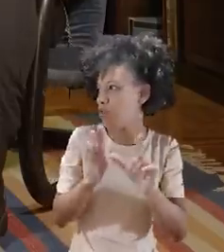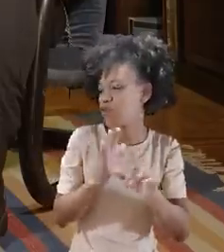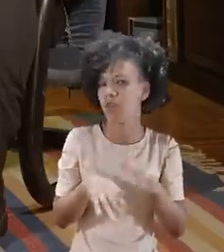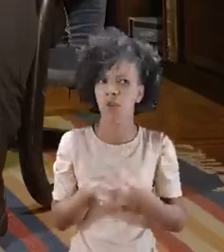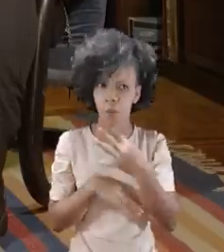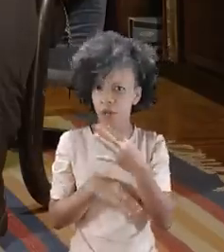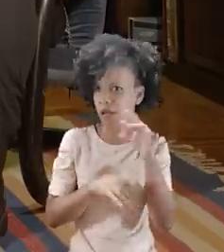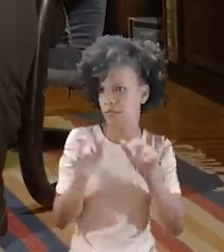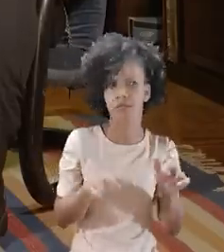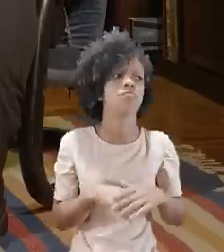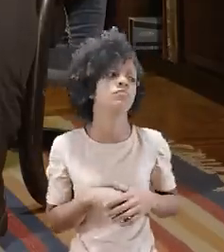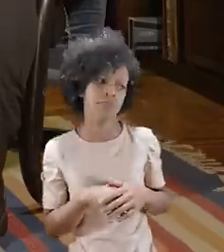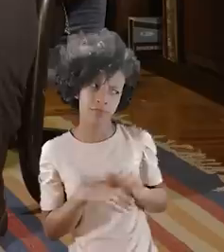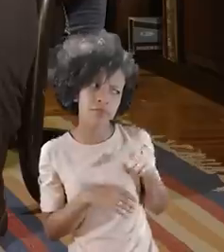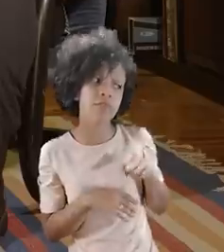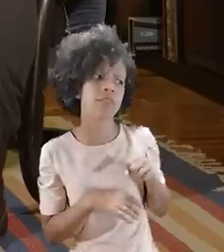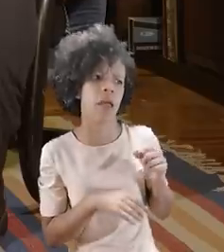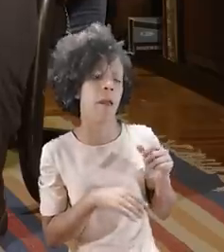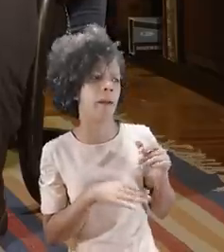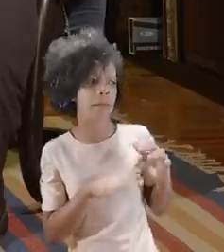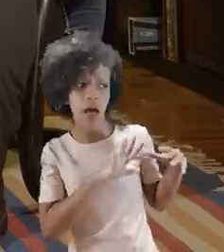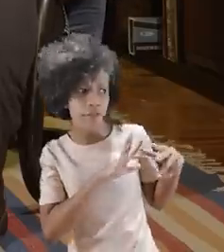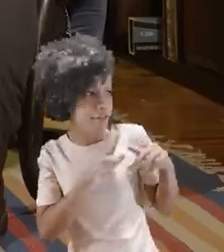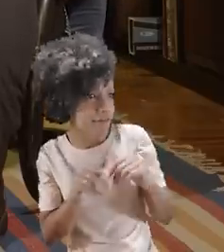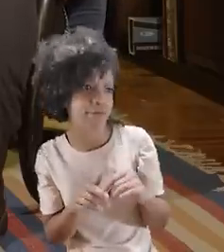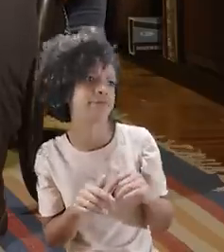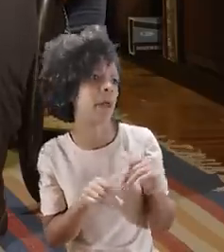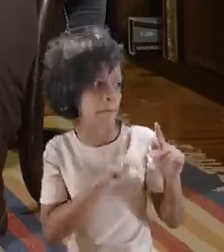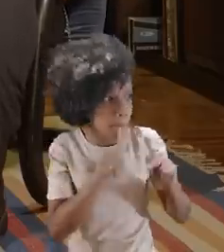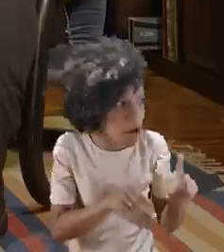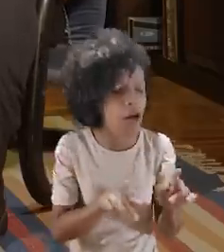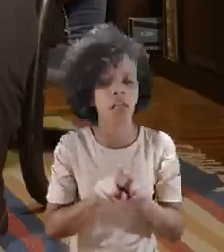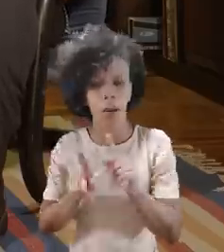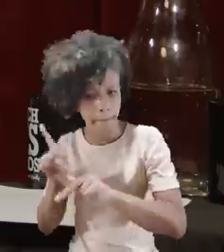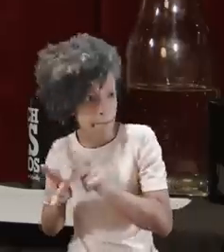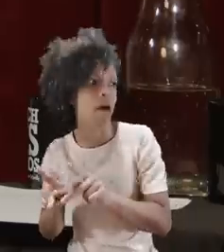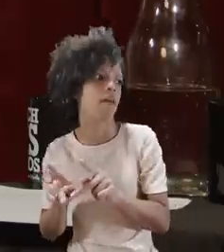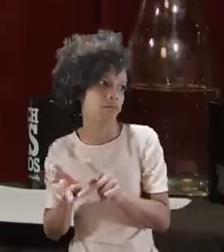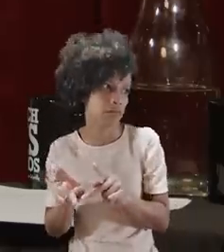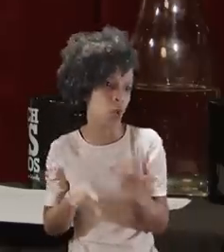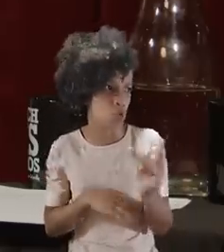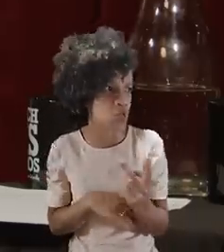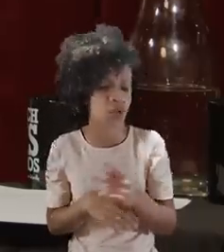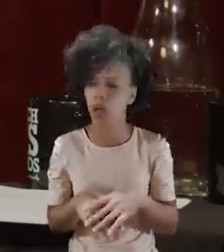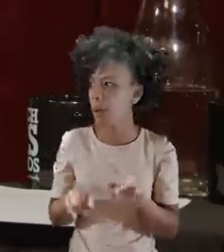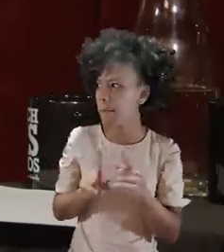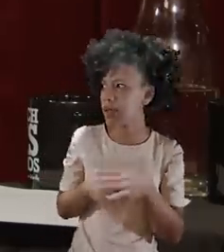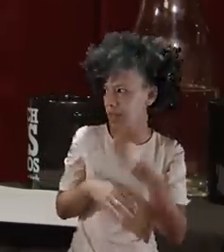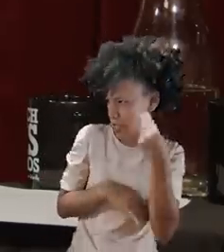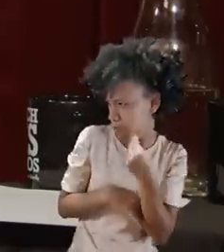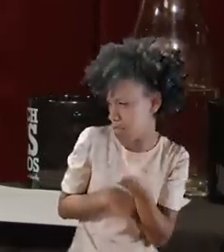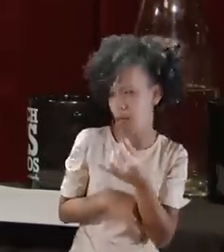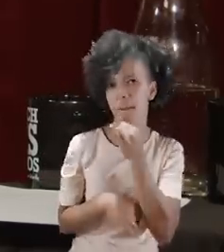conhece um pouco de povo já povão povão e povão e pulmão humano com essa os dois e você e você escuta